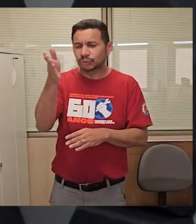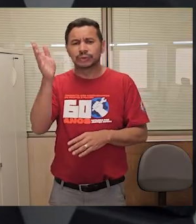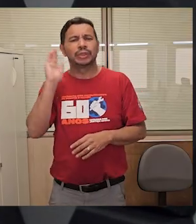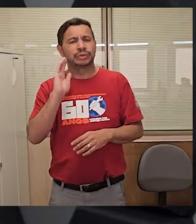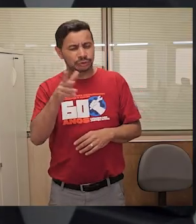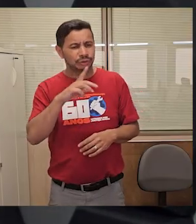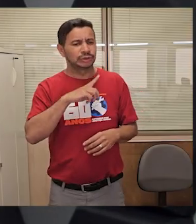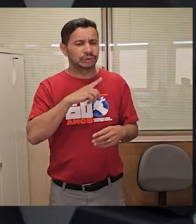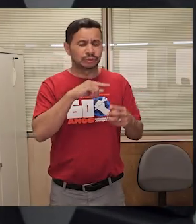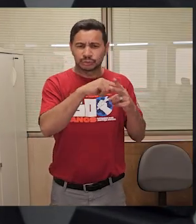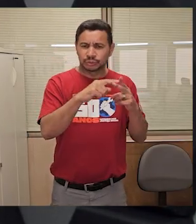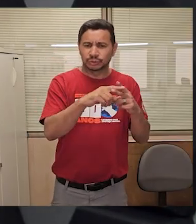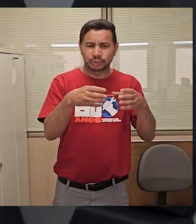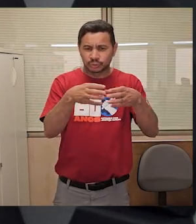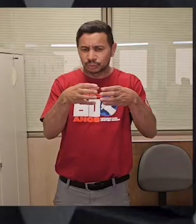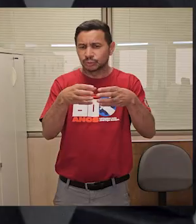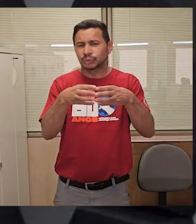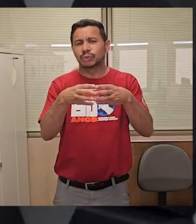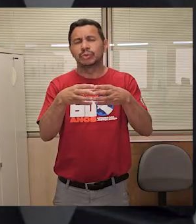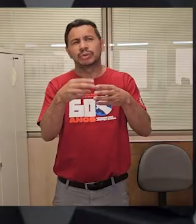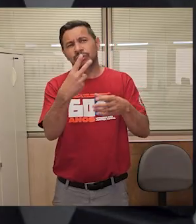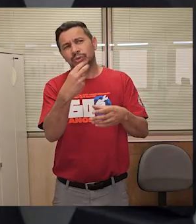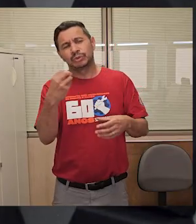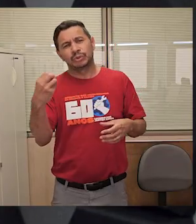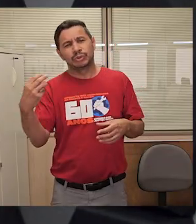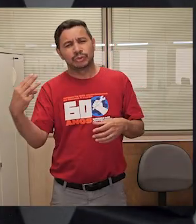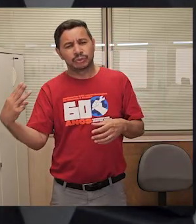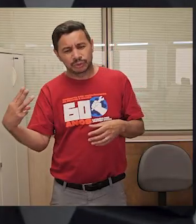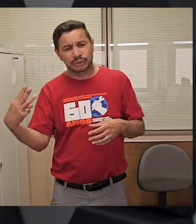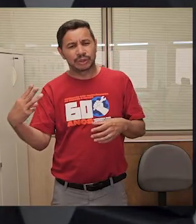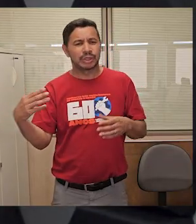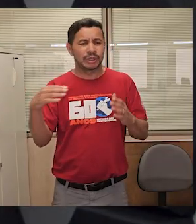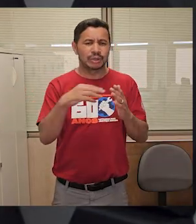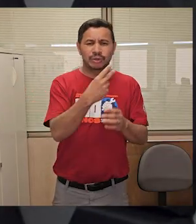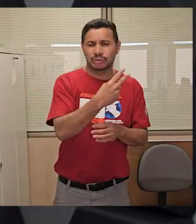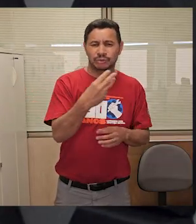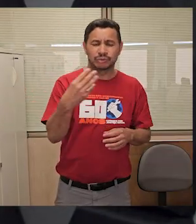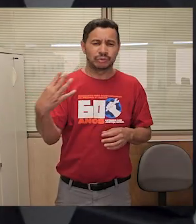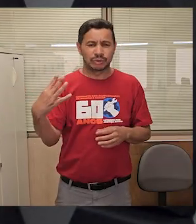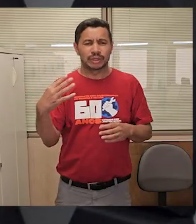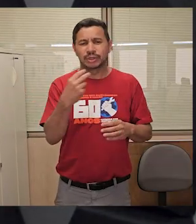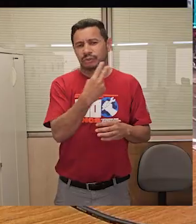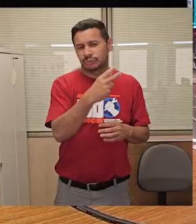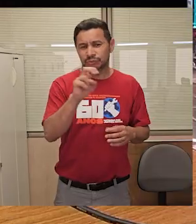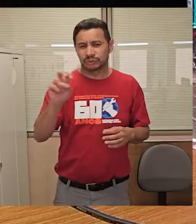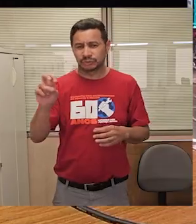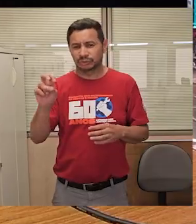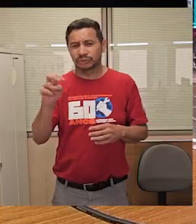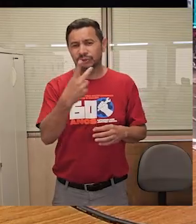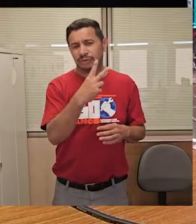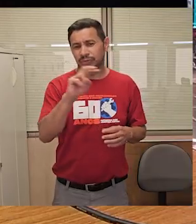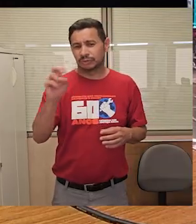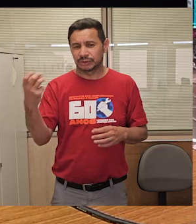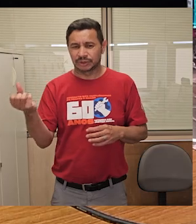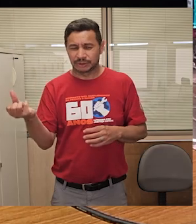segunda recondução. Né? Participamos de 2023, 24, agora 25 e 26. Legal,